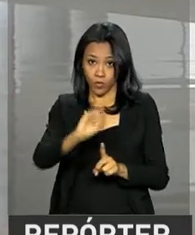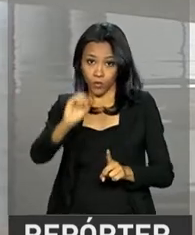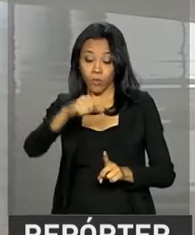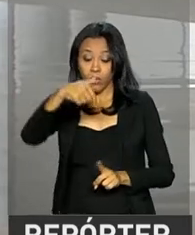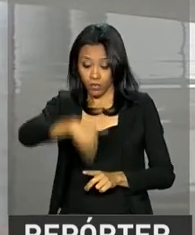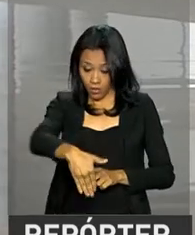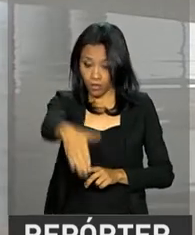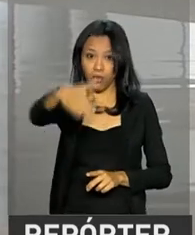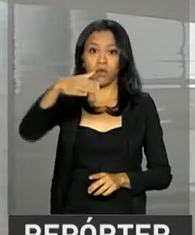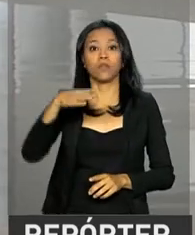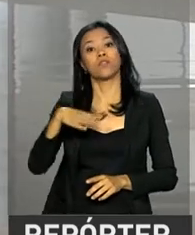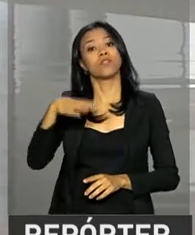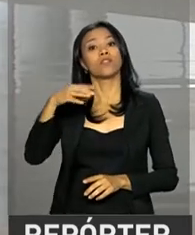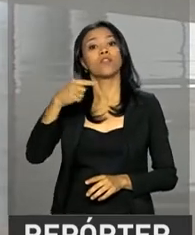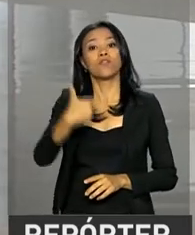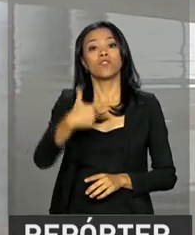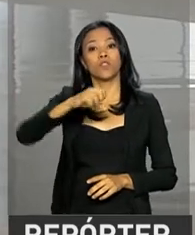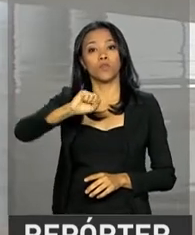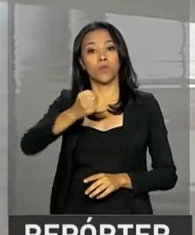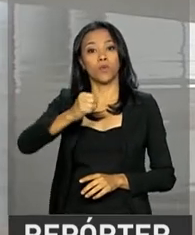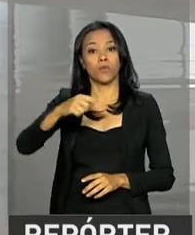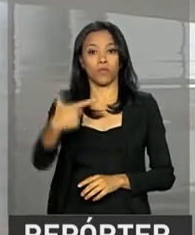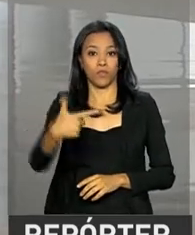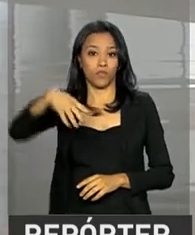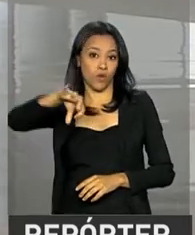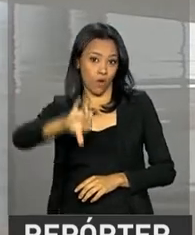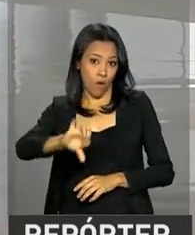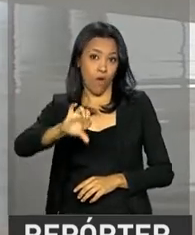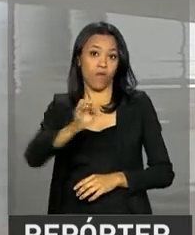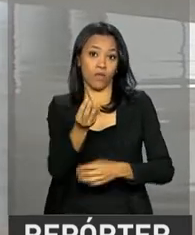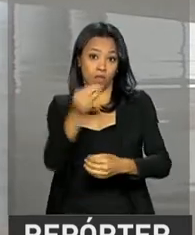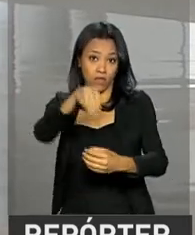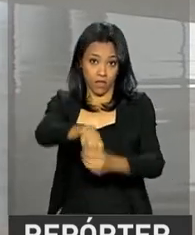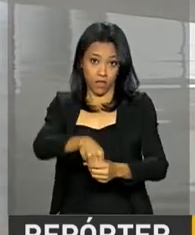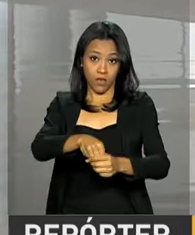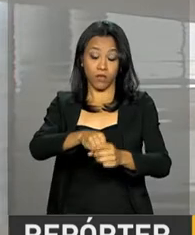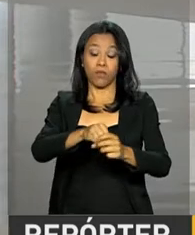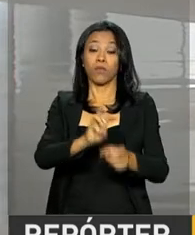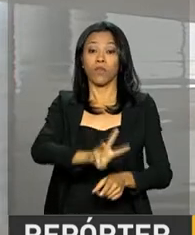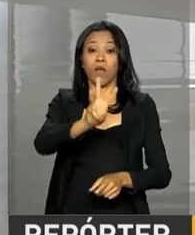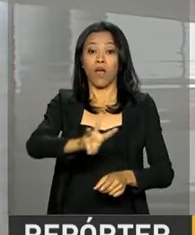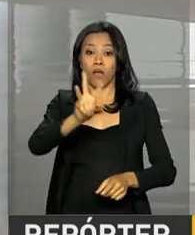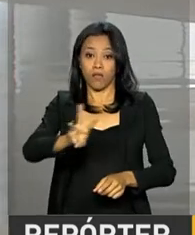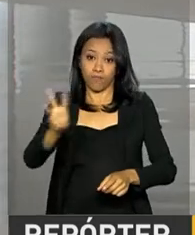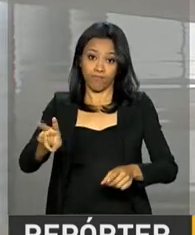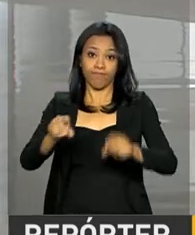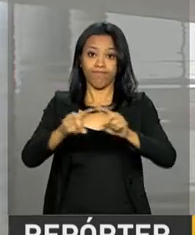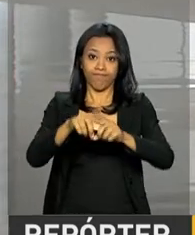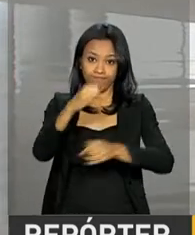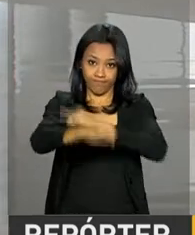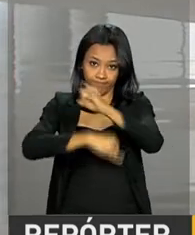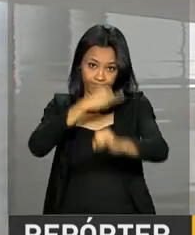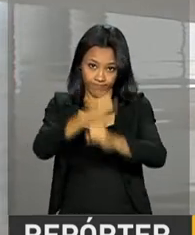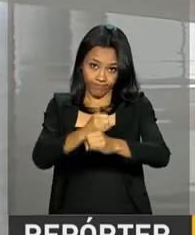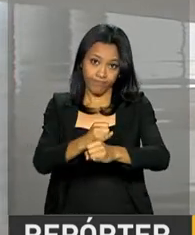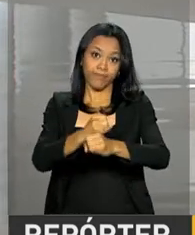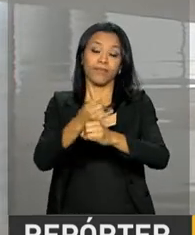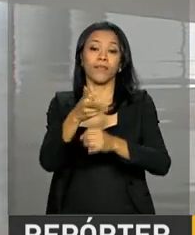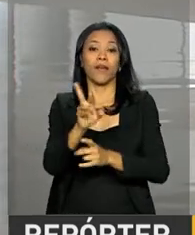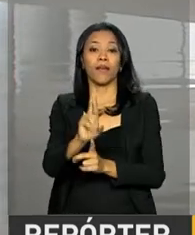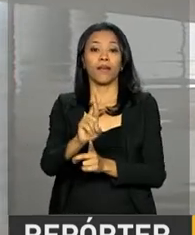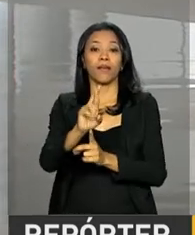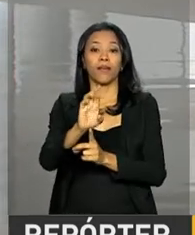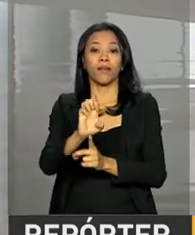final de semana, dias 28 e 29, na página da Receita Federal na internet, pessoas físicas